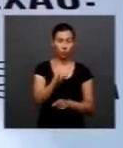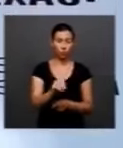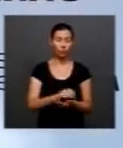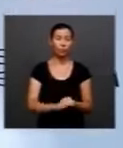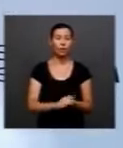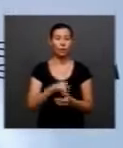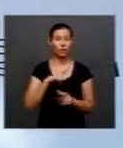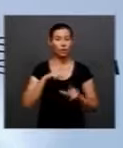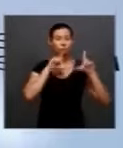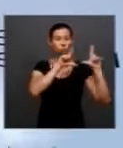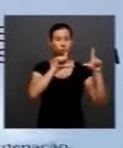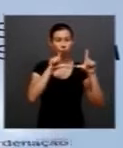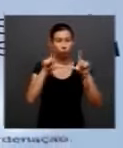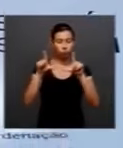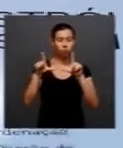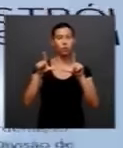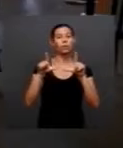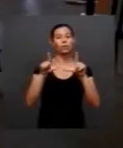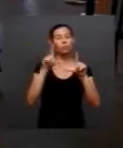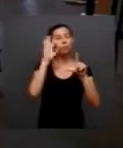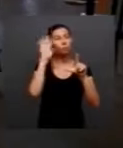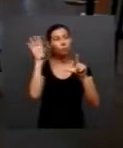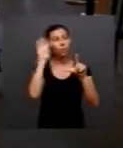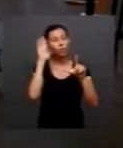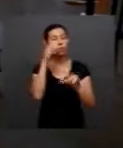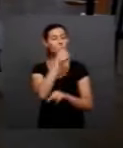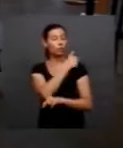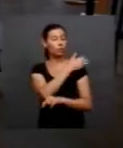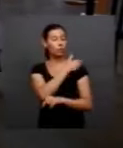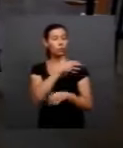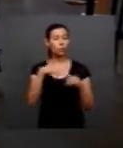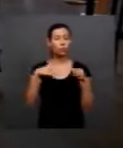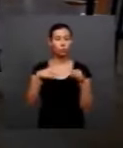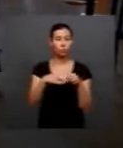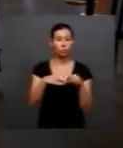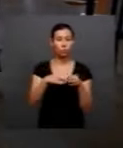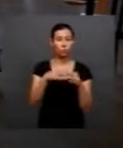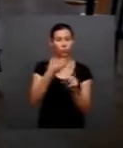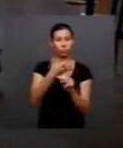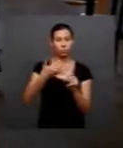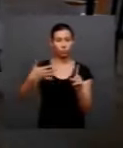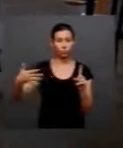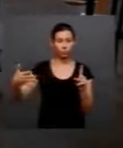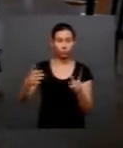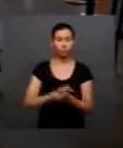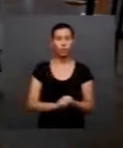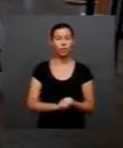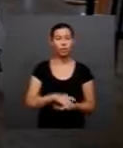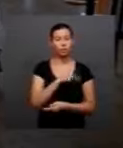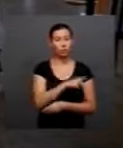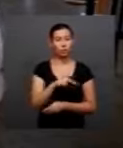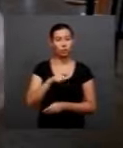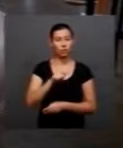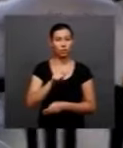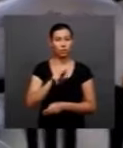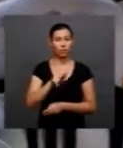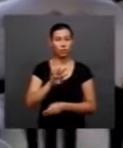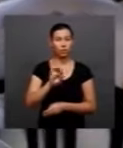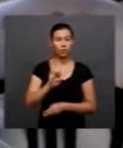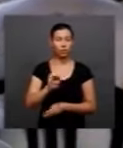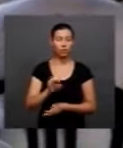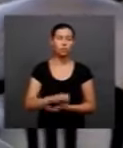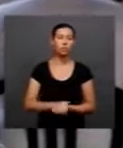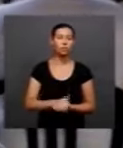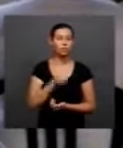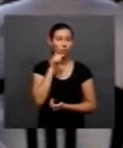preconceito com a comunidade LGBT. A professora do Instituto de Artes da UFO, Mara Leal, que propôs essa atividade, conta